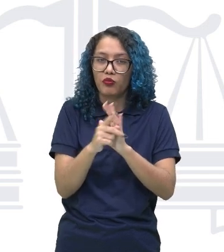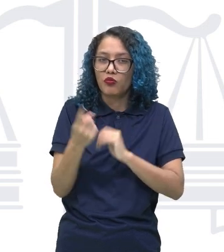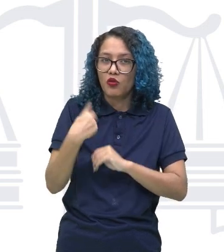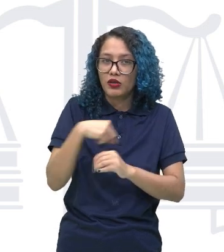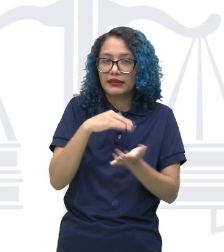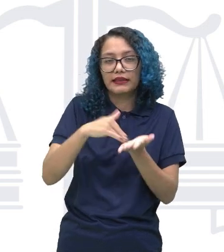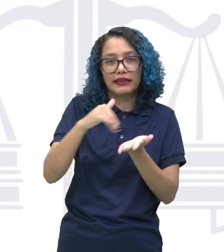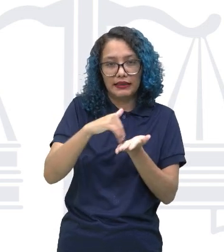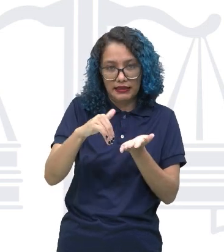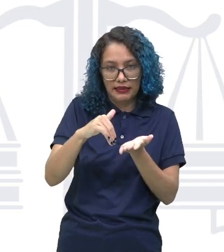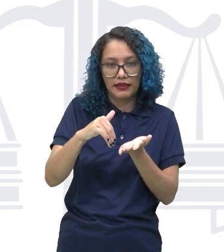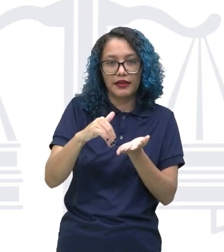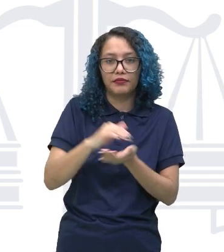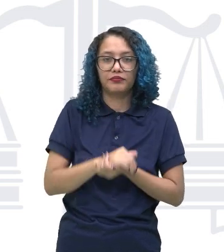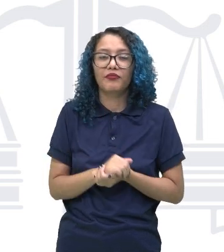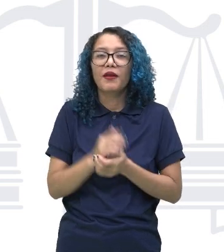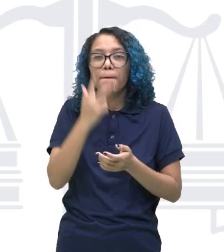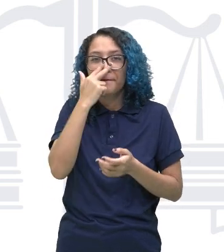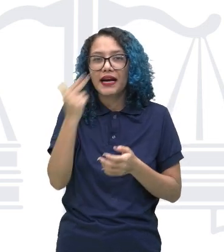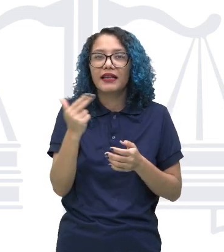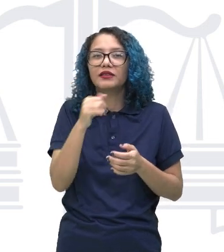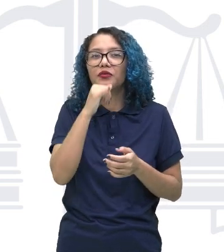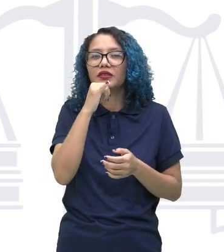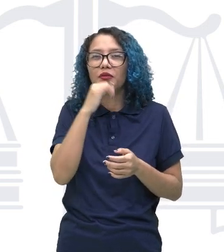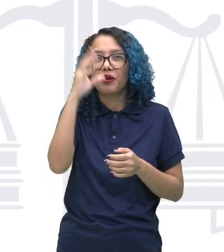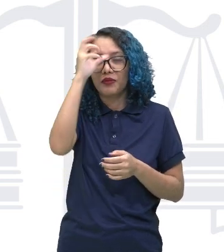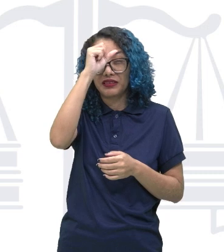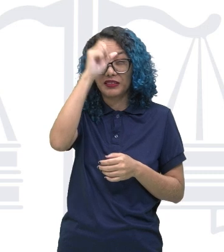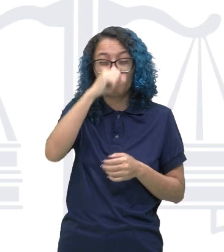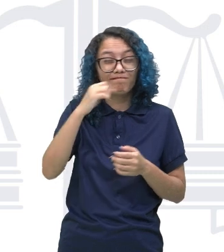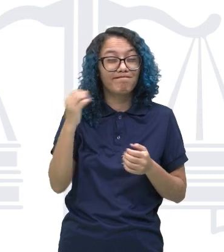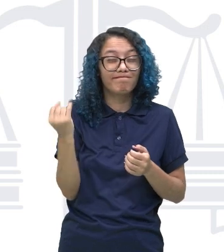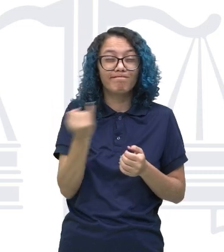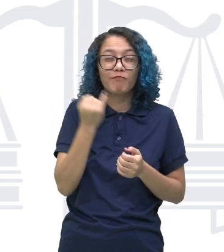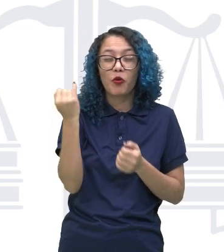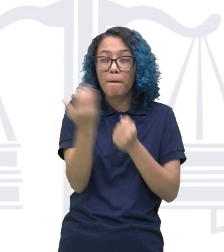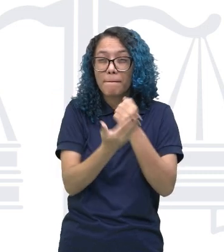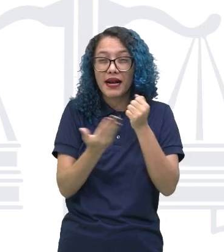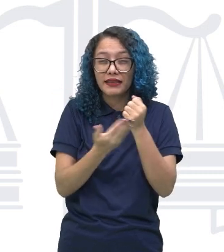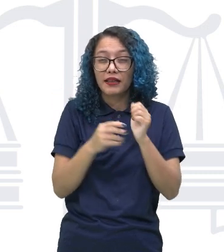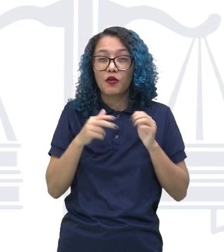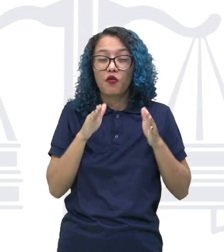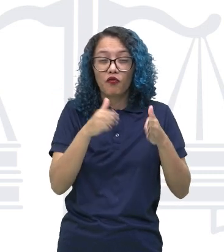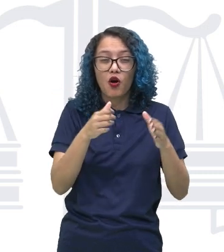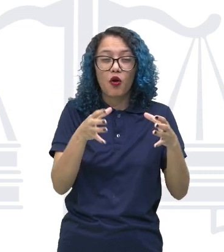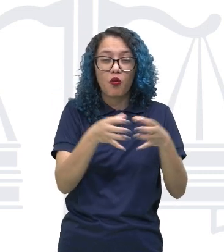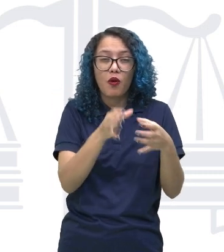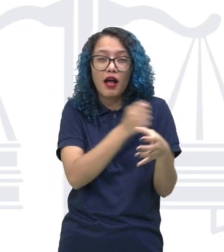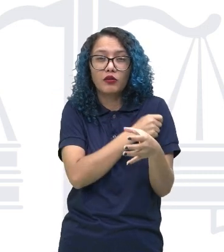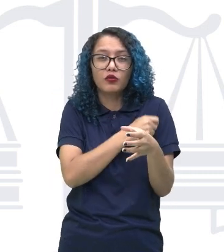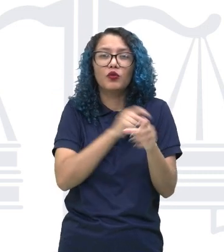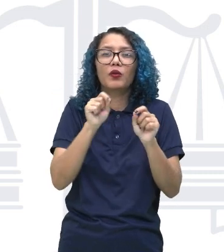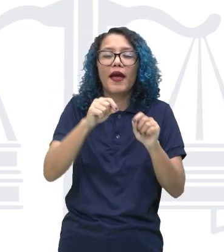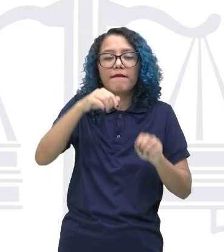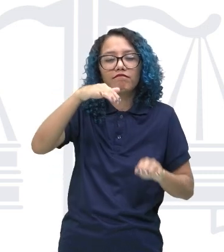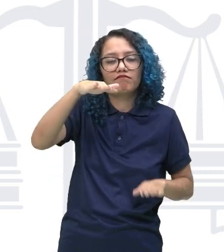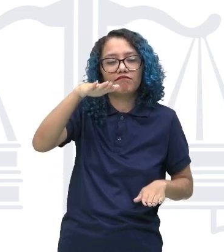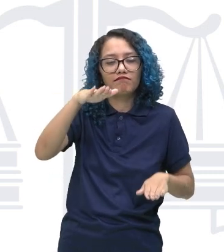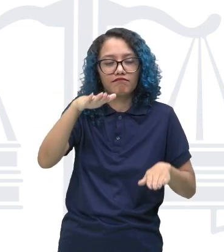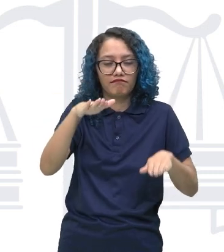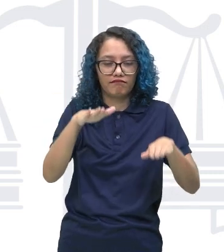recomposição nivelasse as aprendizagens que são essenciais para os nossos estudantes. Nesse contexto, nós não